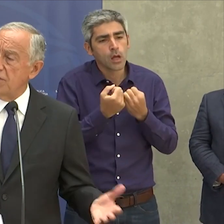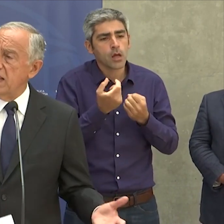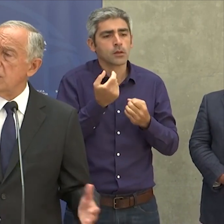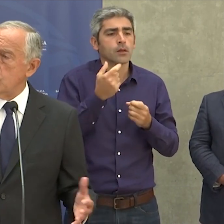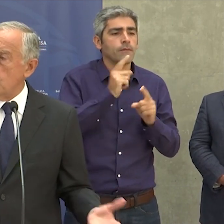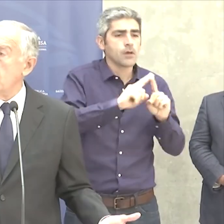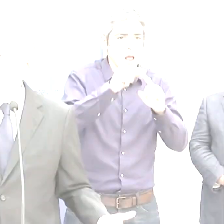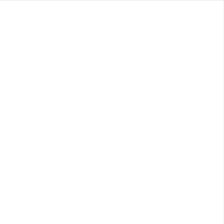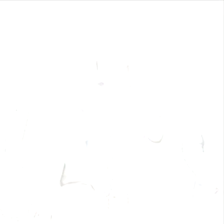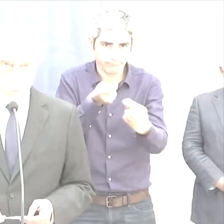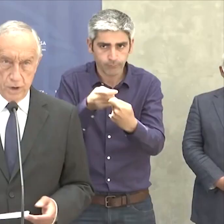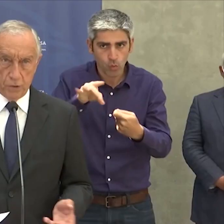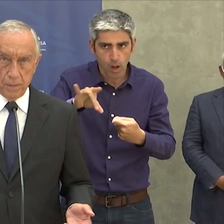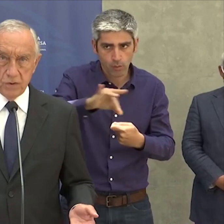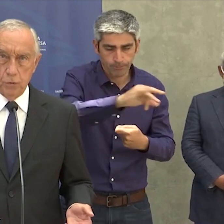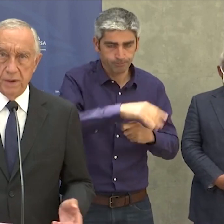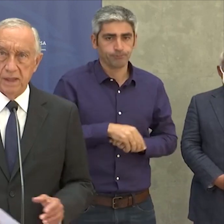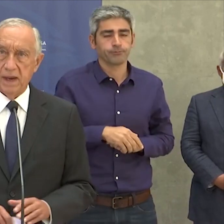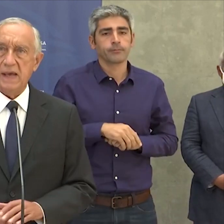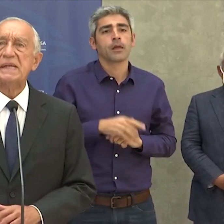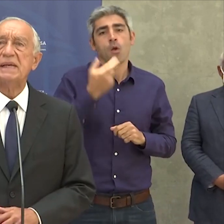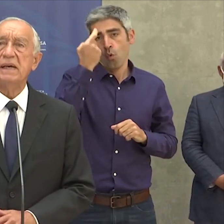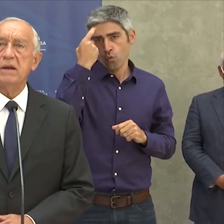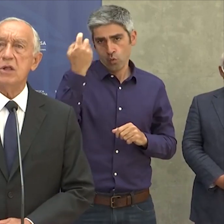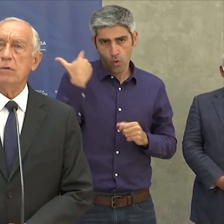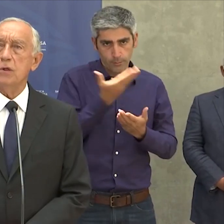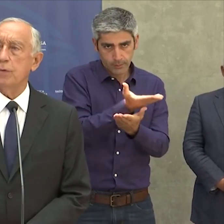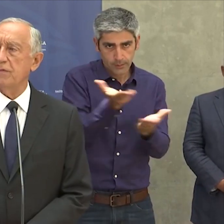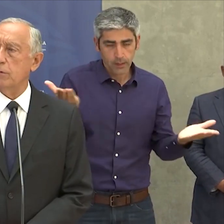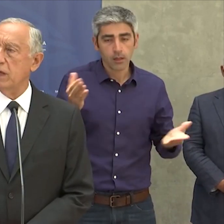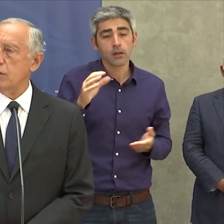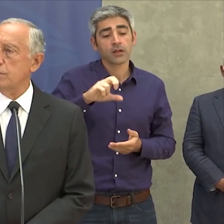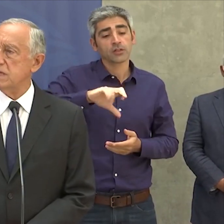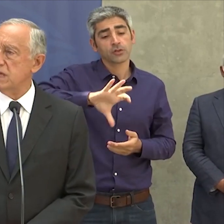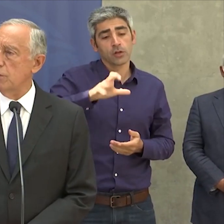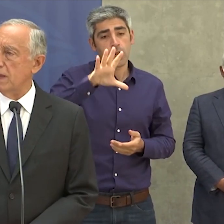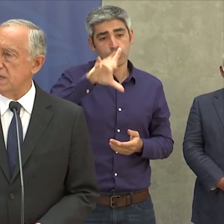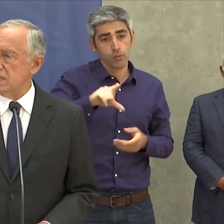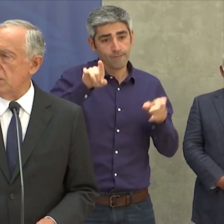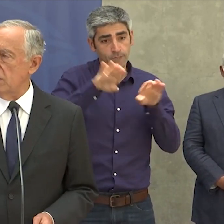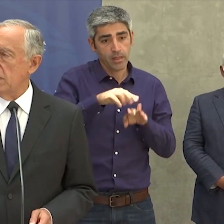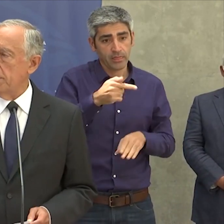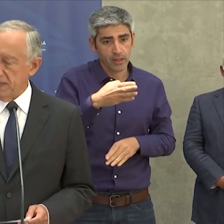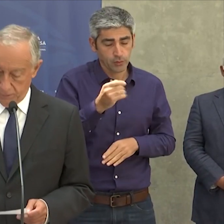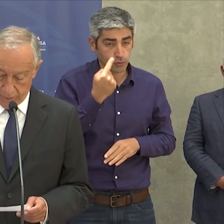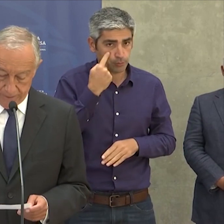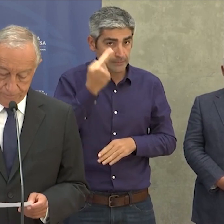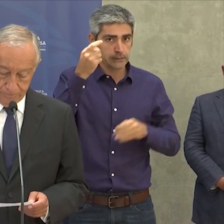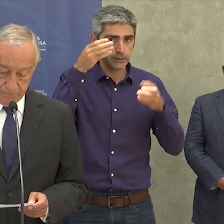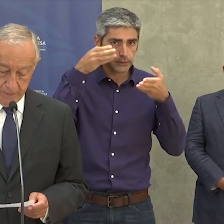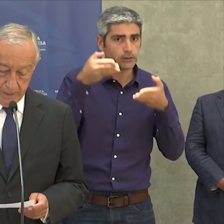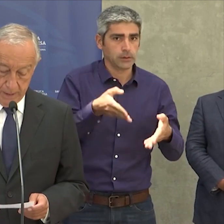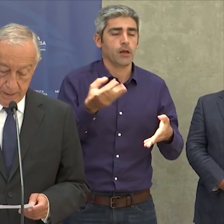entre as várias regiões. Como naturalmente se compreenderá, a região de Lisboa e Val do Tejo mereceu uma atenção